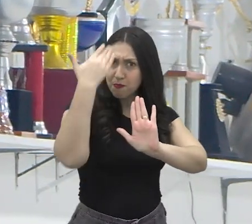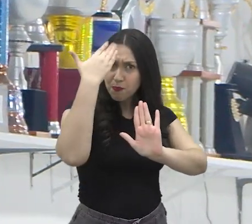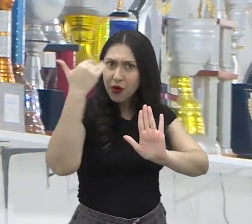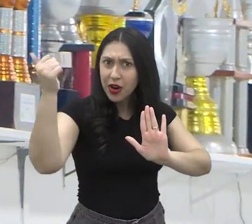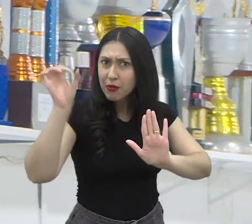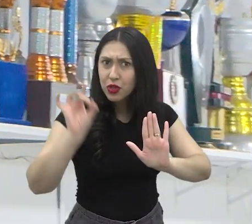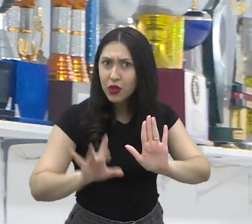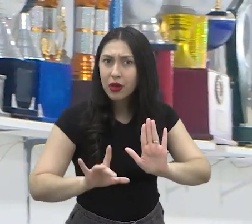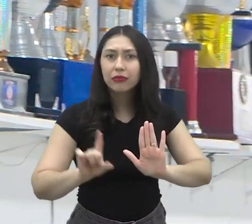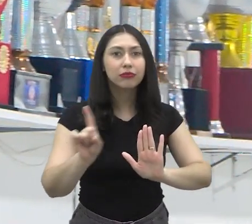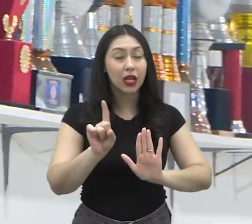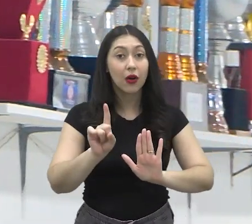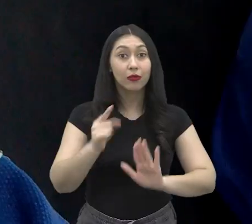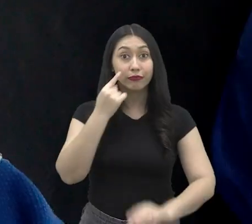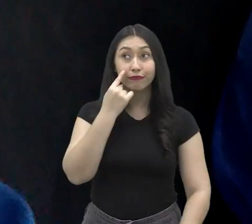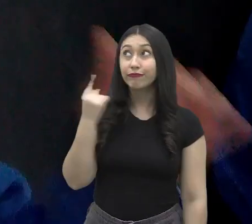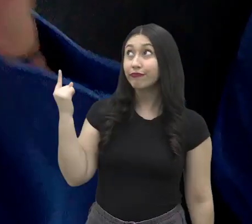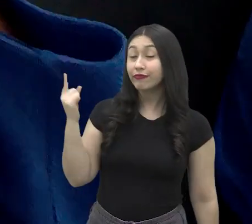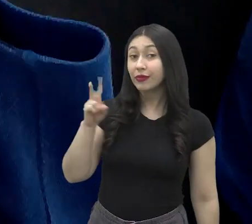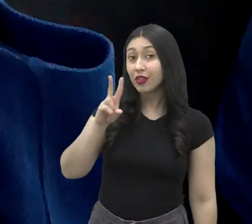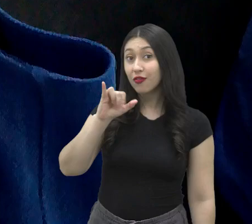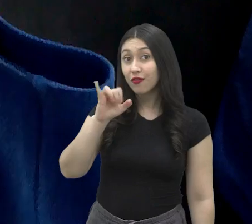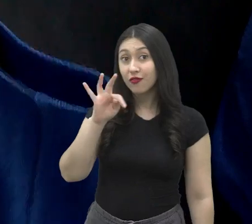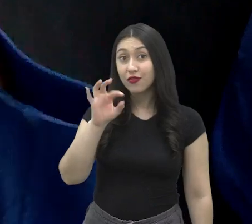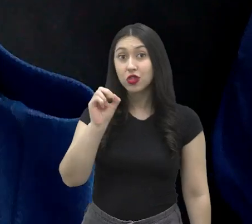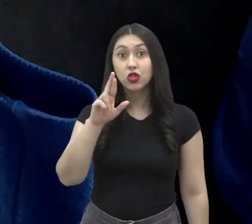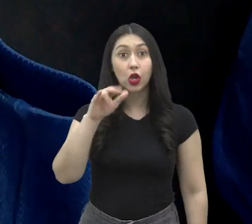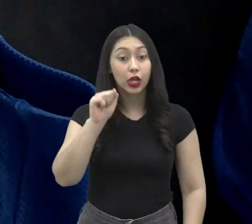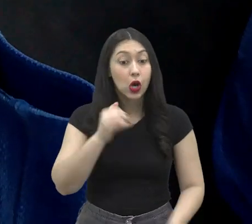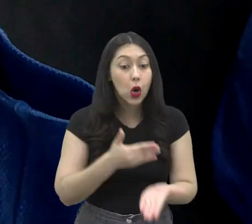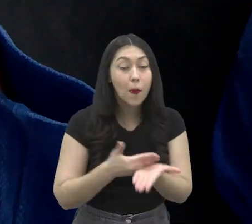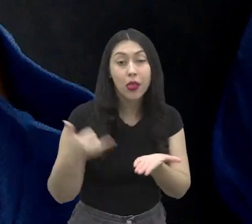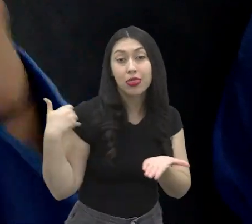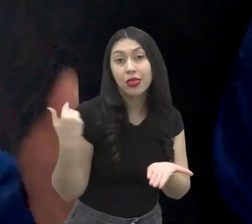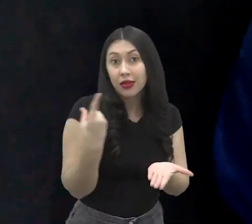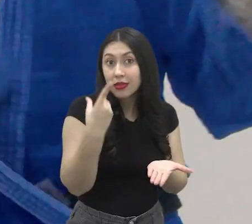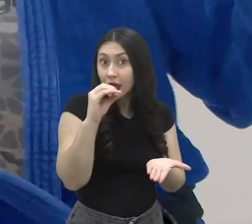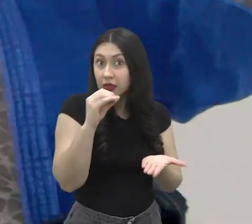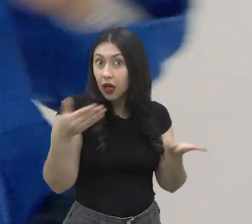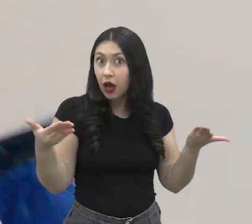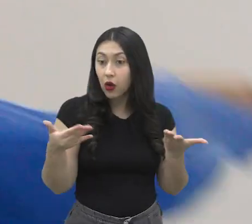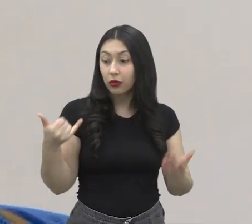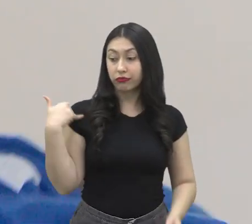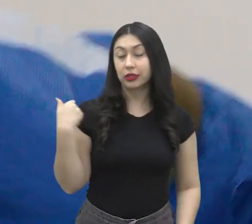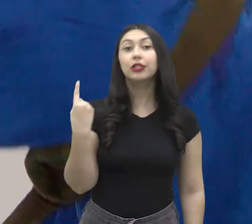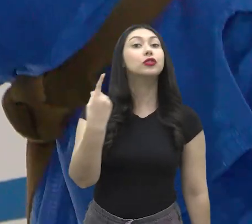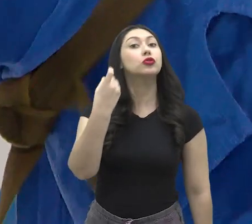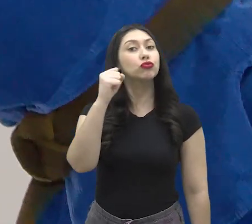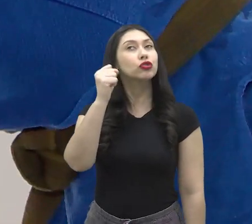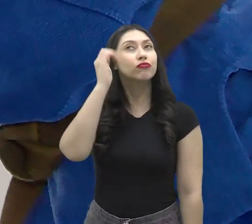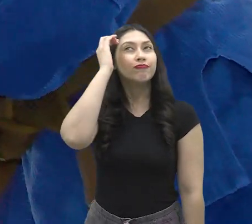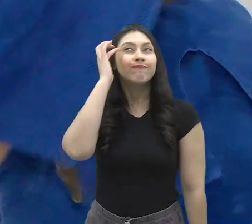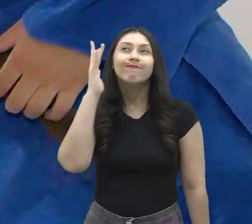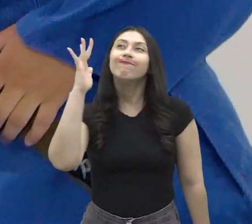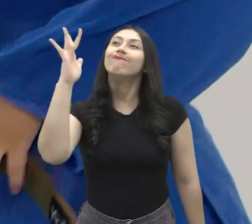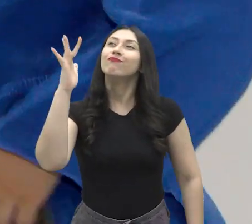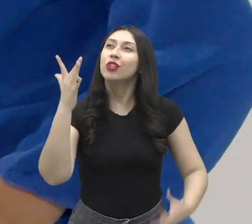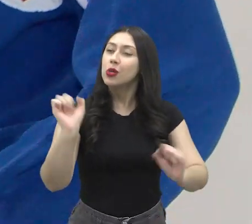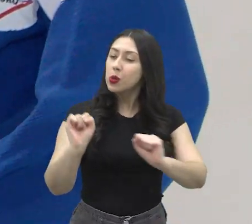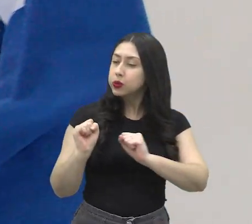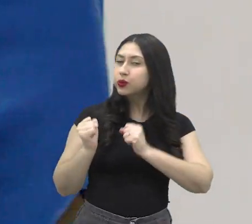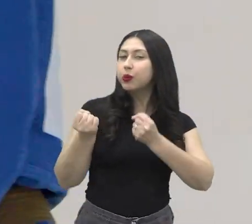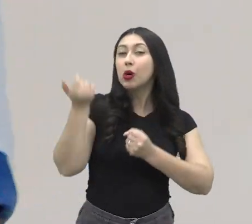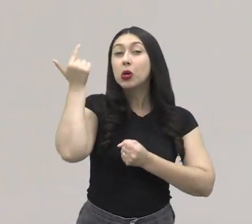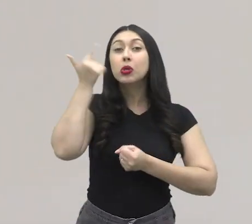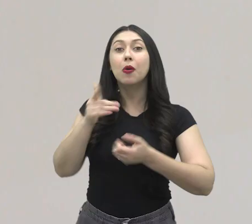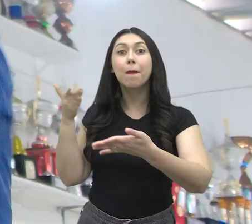medir o sucesso do projeto. A Vitória conheceu o judô aos 10 anos. Hoje, aos 18, sonha grande e luta para